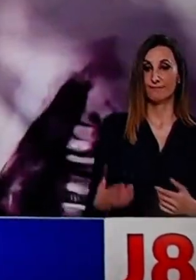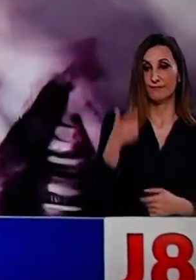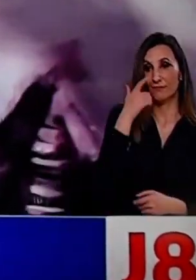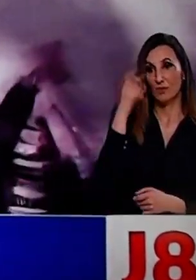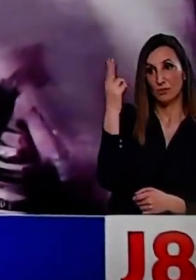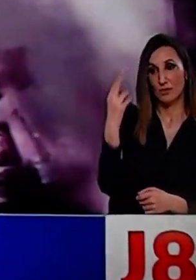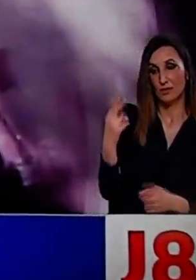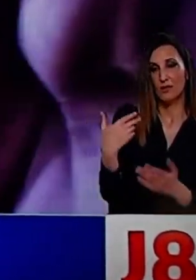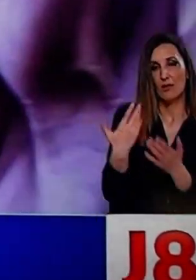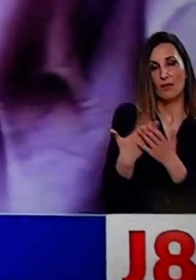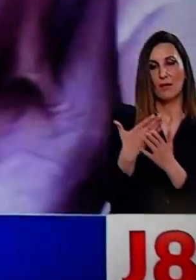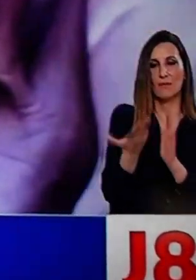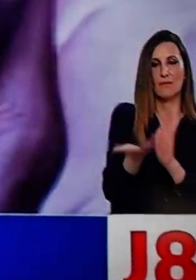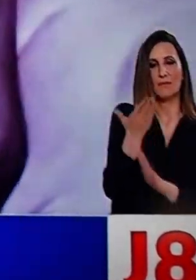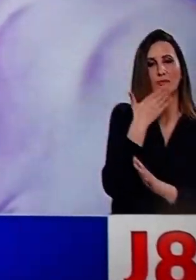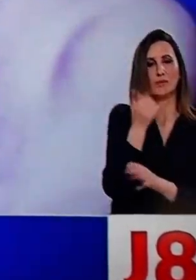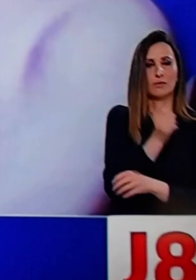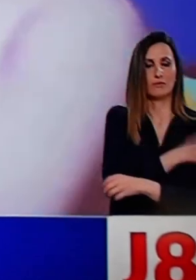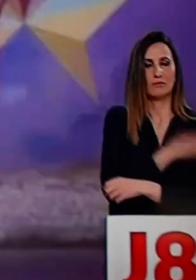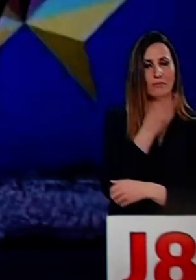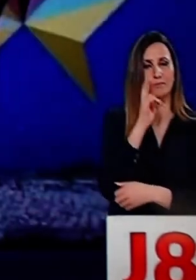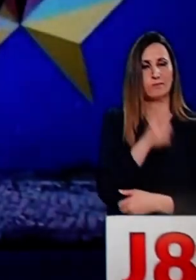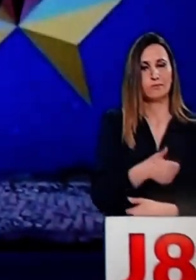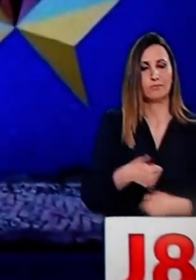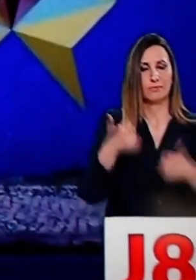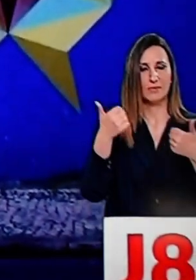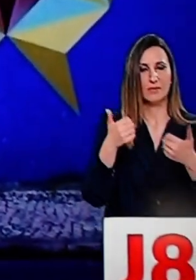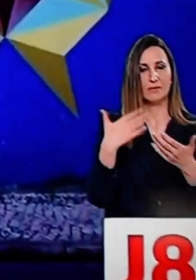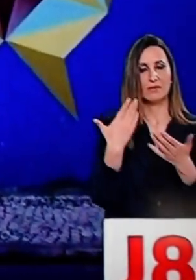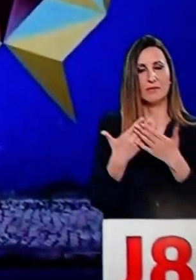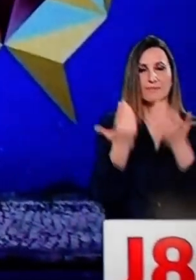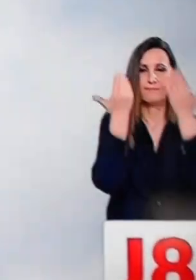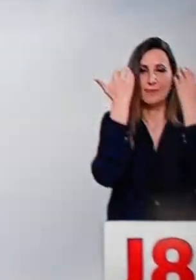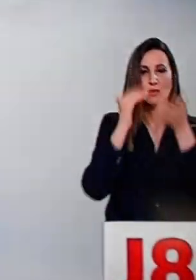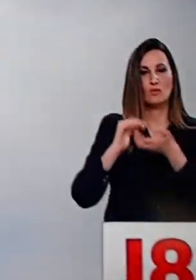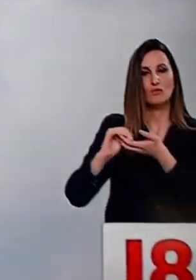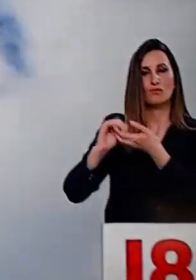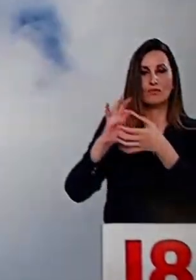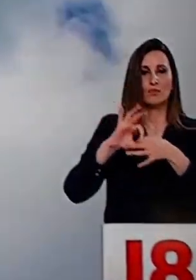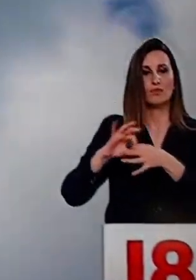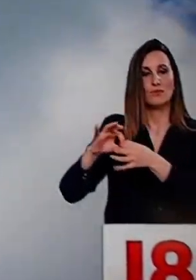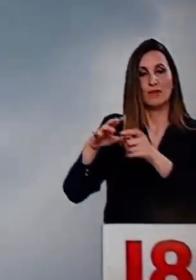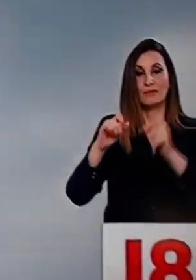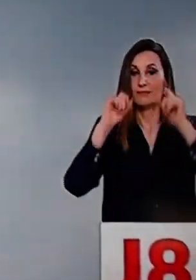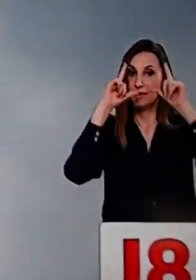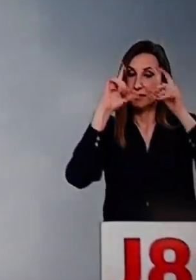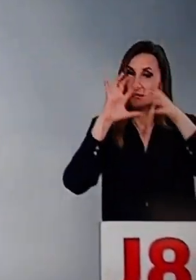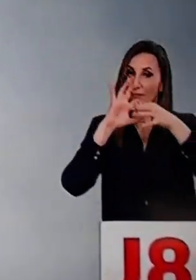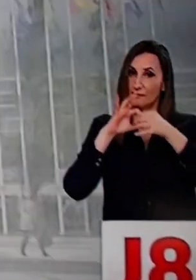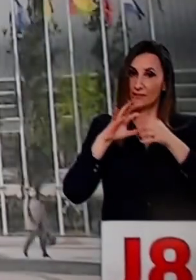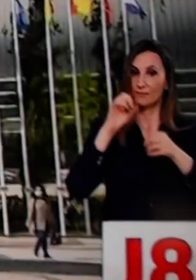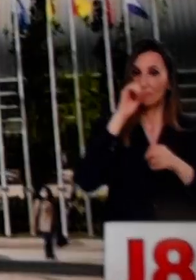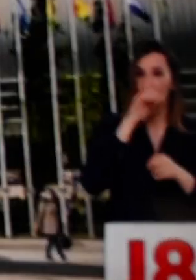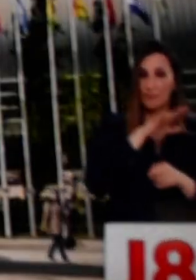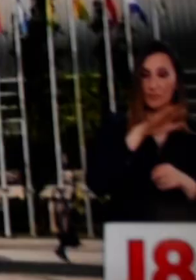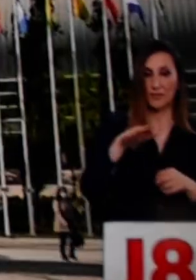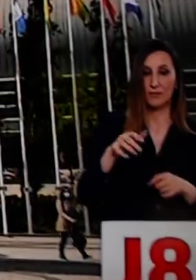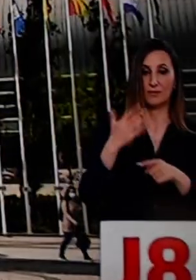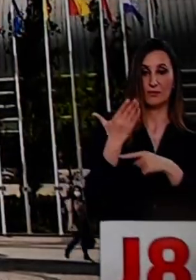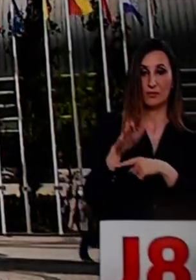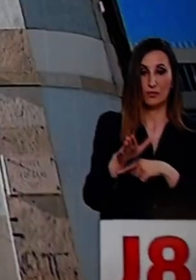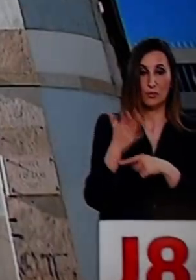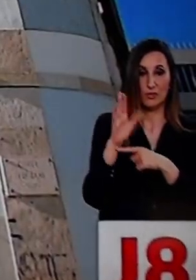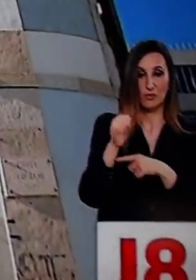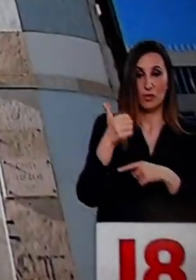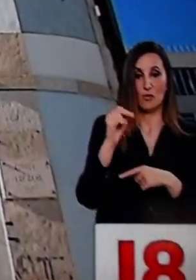Têm englosado a capital ao mesmo tempo que deixam mensagens sociais e de alerta para o ambiente. Foco do trabalho de Bordal II,